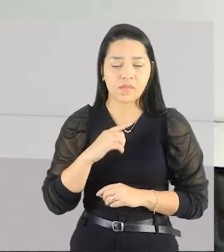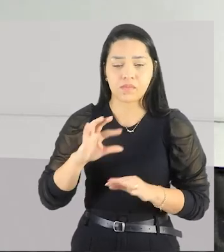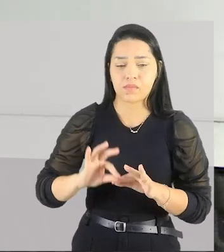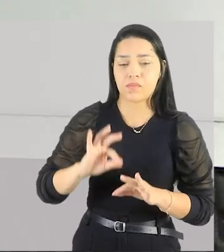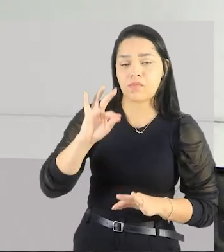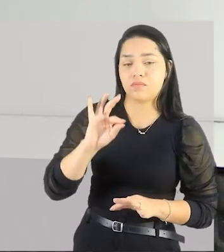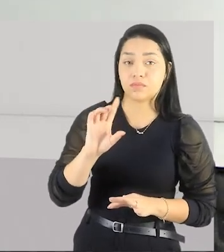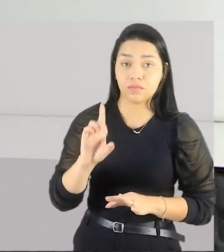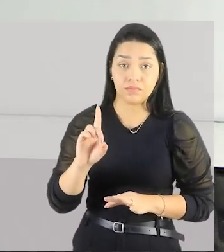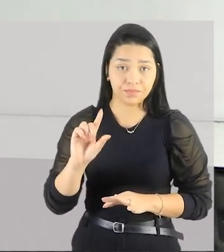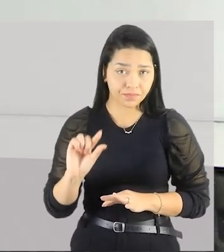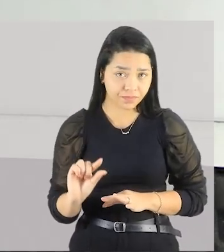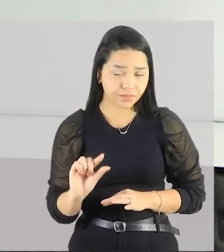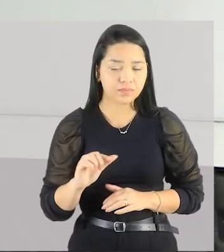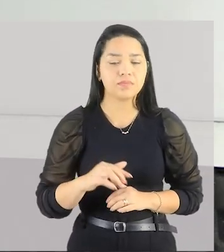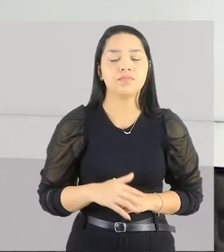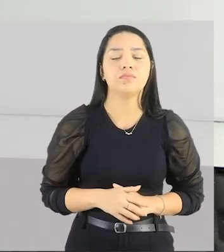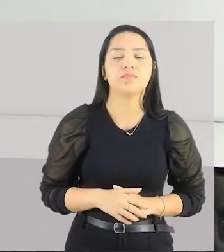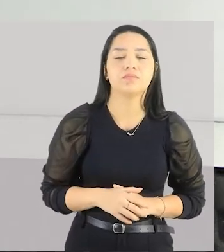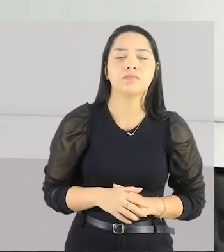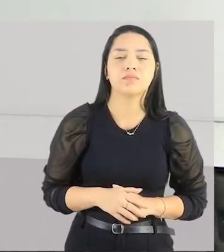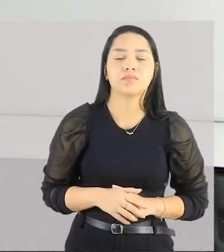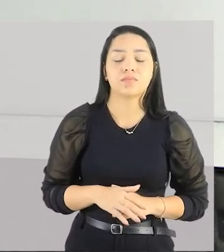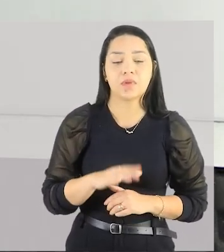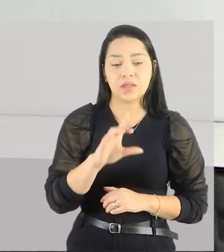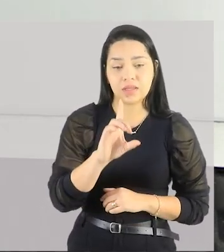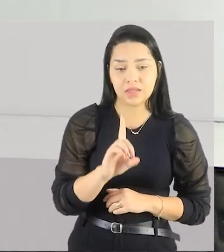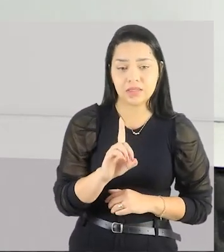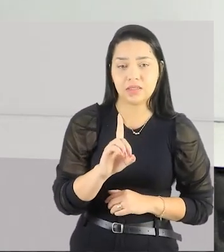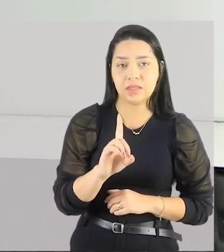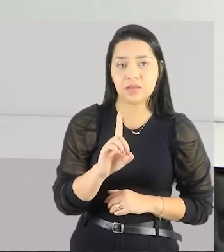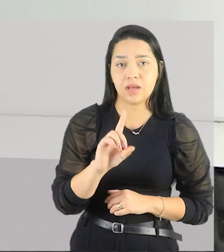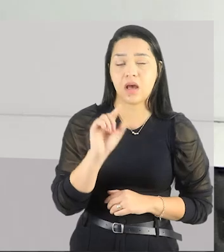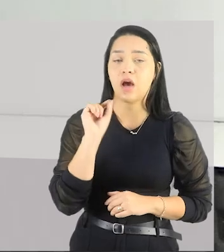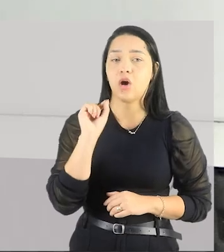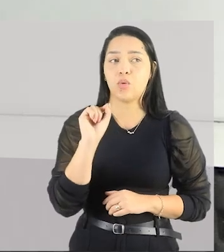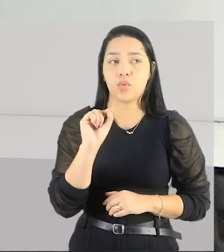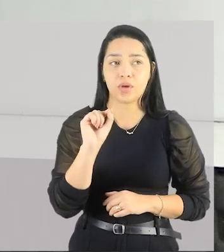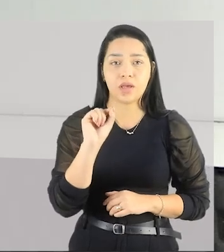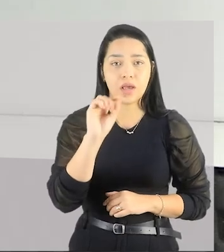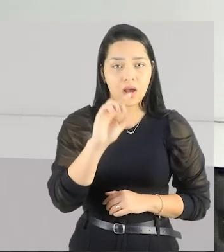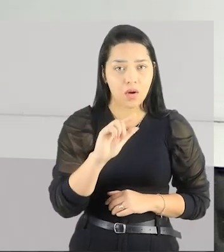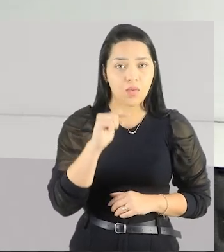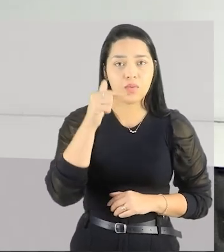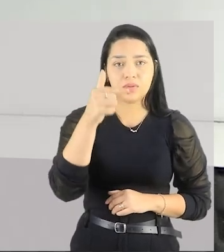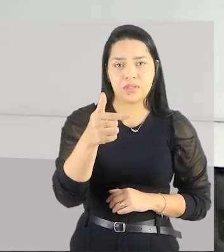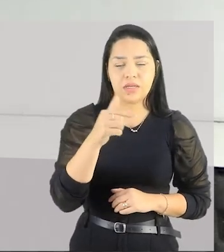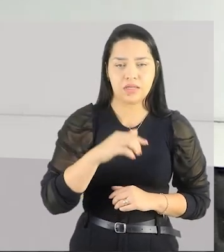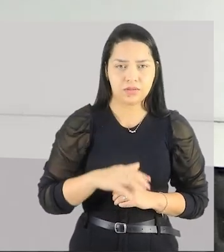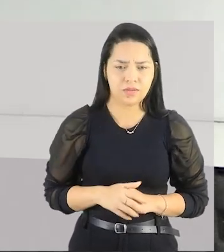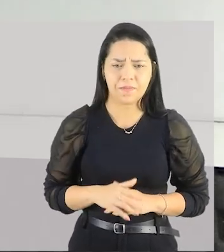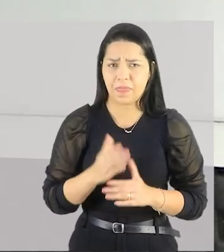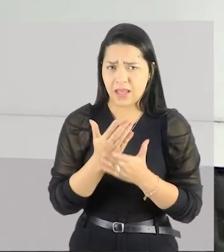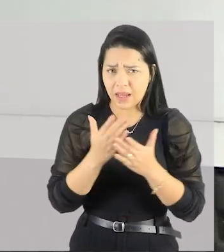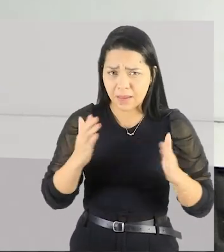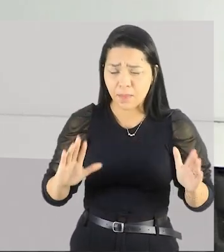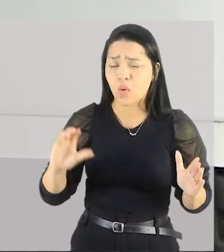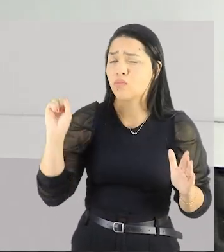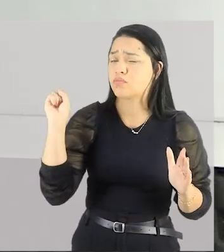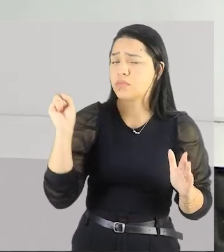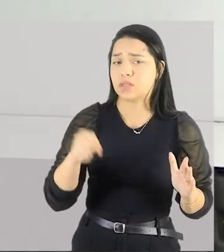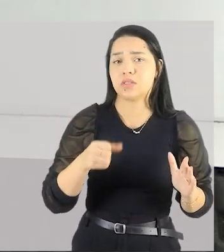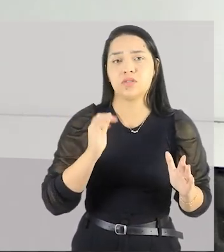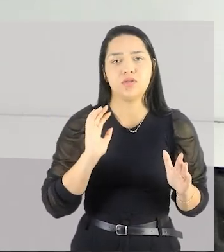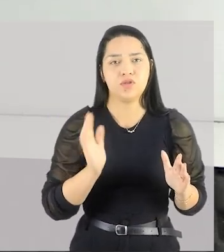altura Dzinho. Então vai ficar Dzinho elevado o quê, turma? Ao quadrado. Acabou? Sim, professor,